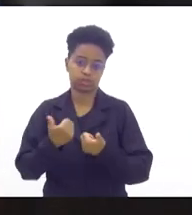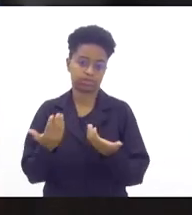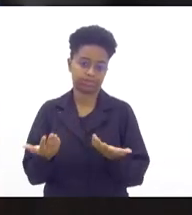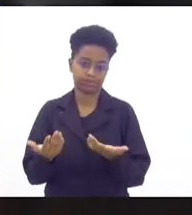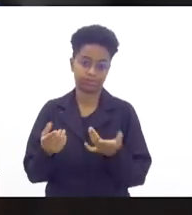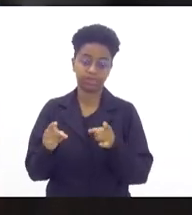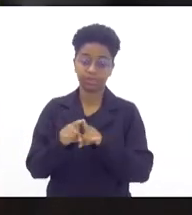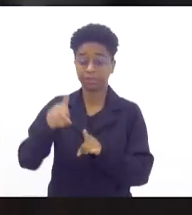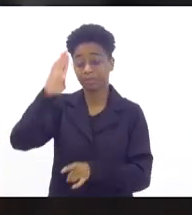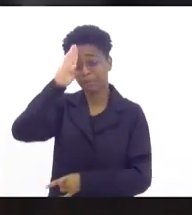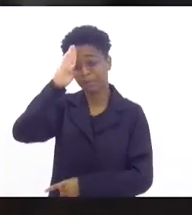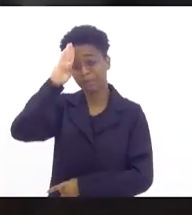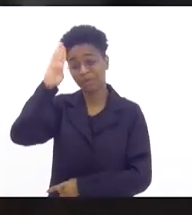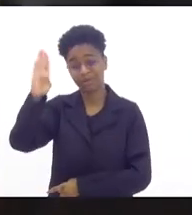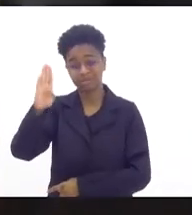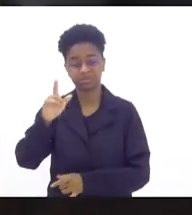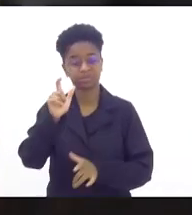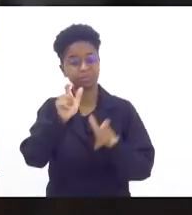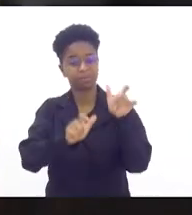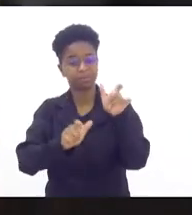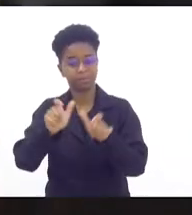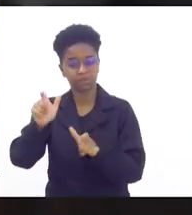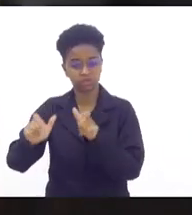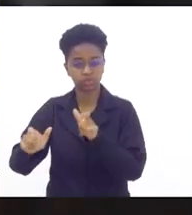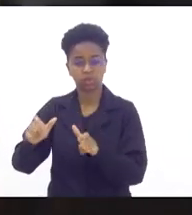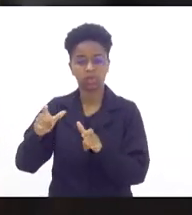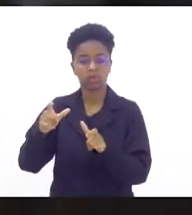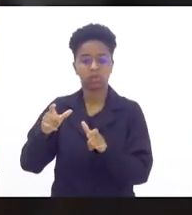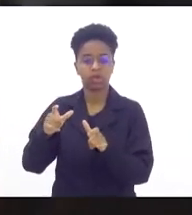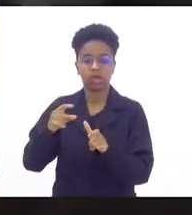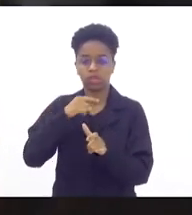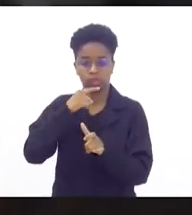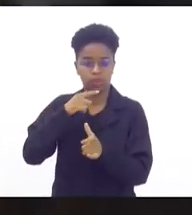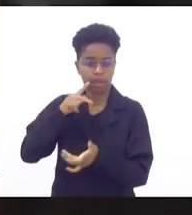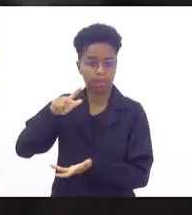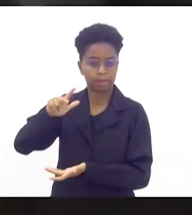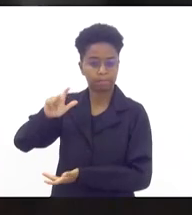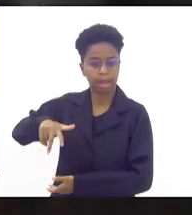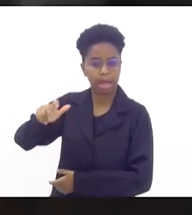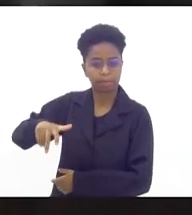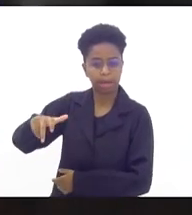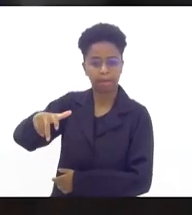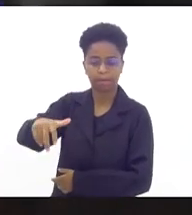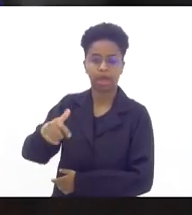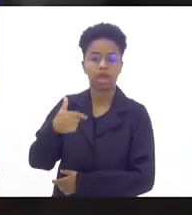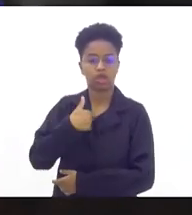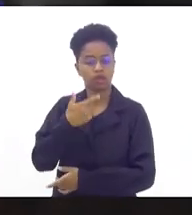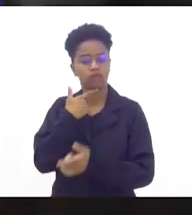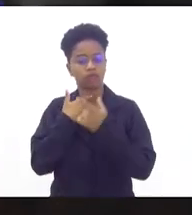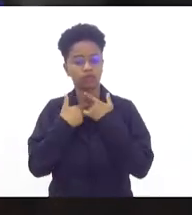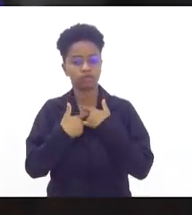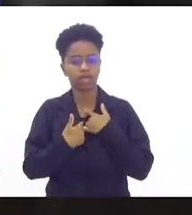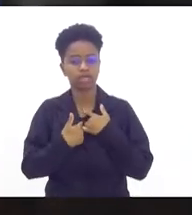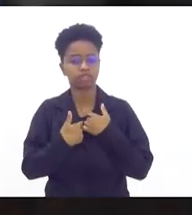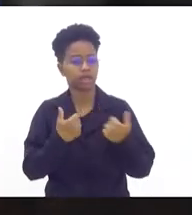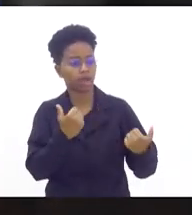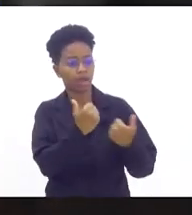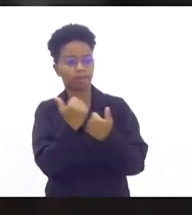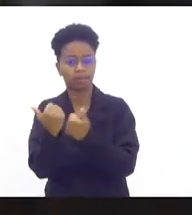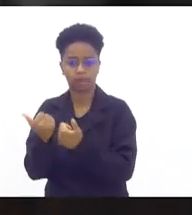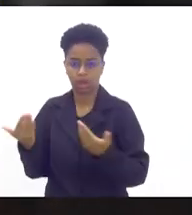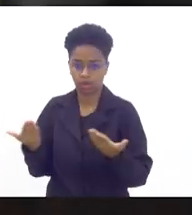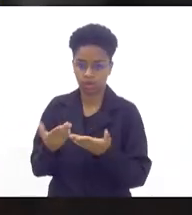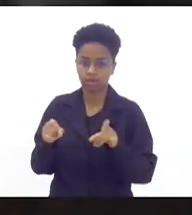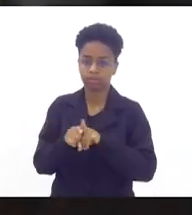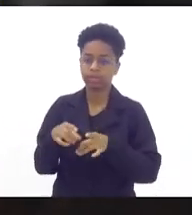e principalmente para as pessoas com mobilidade reduzida quem eu quero dar voz aqui e tô muito feliz com